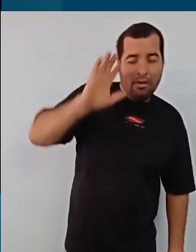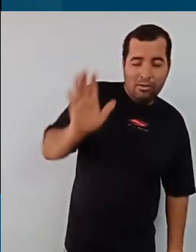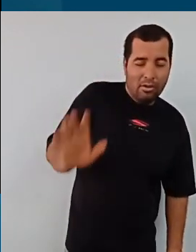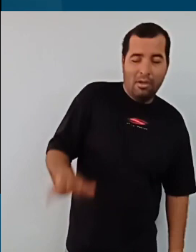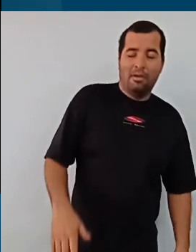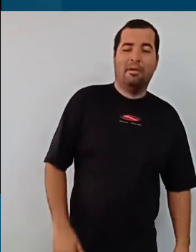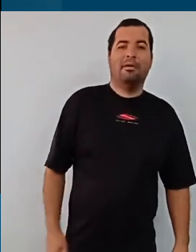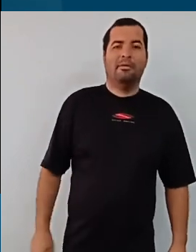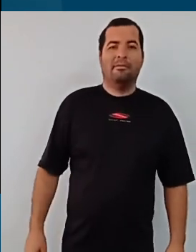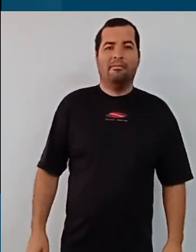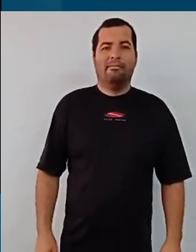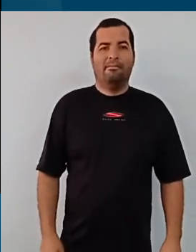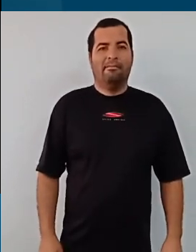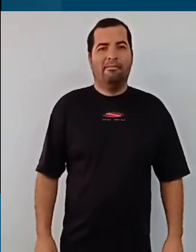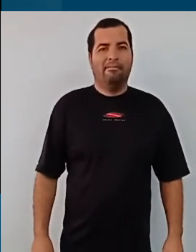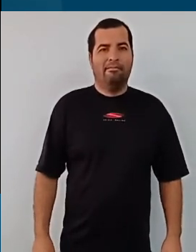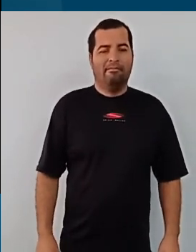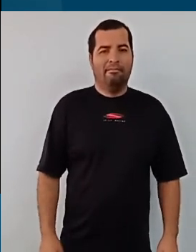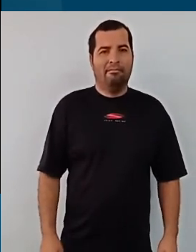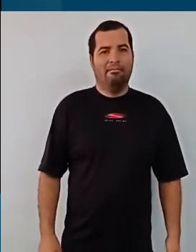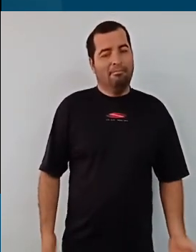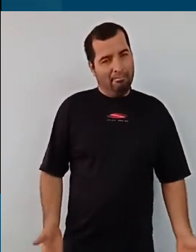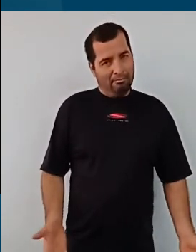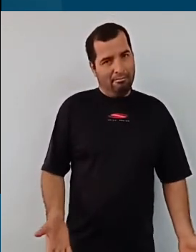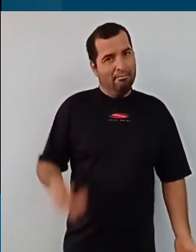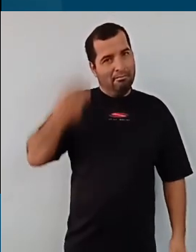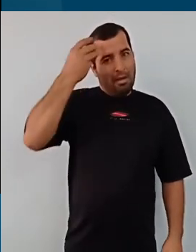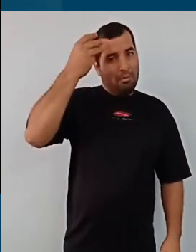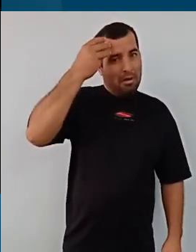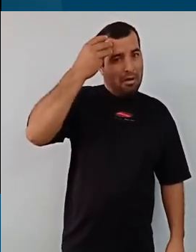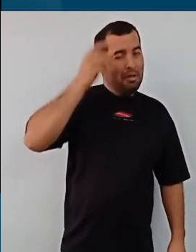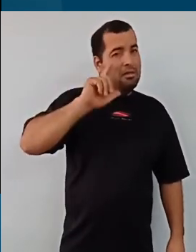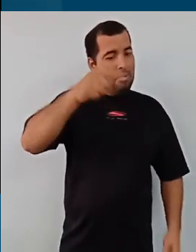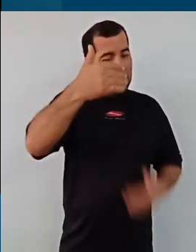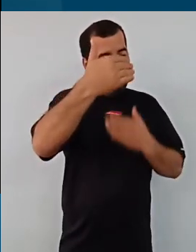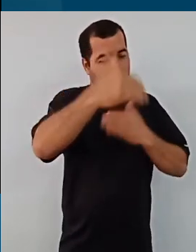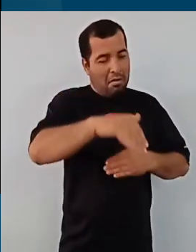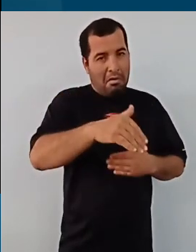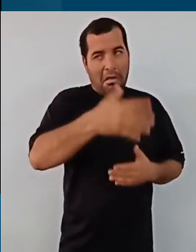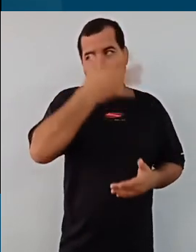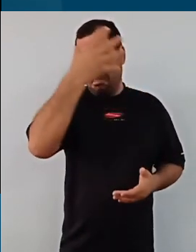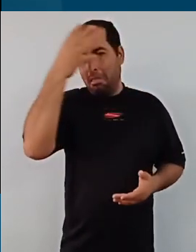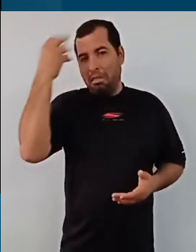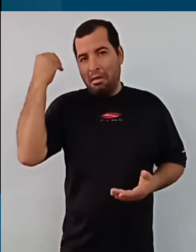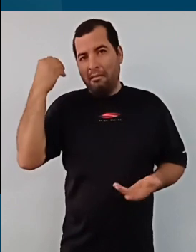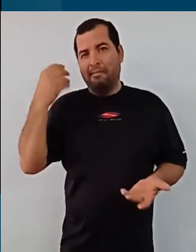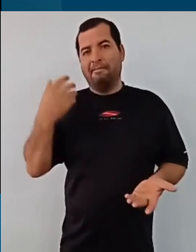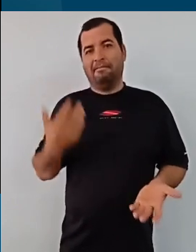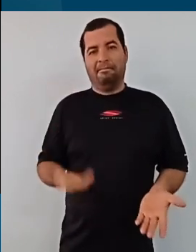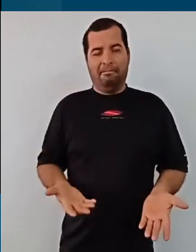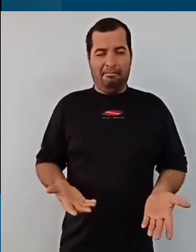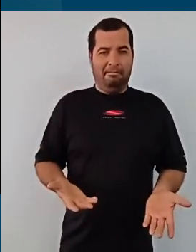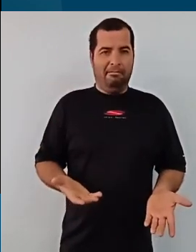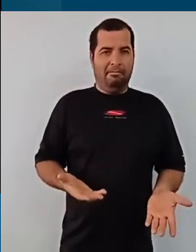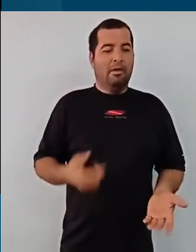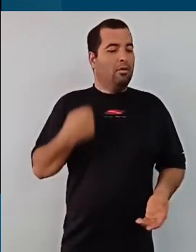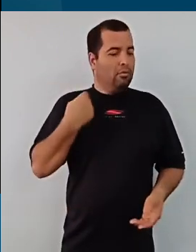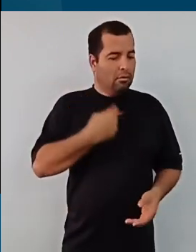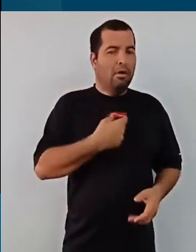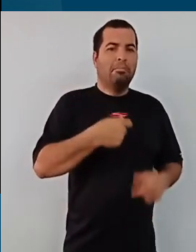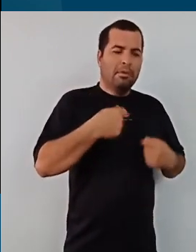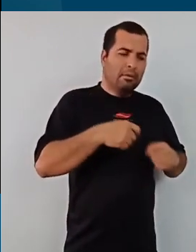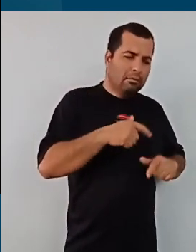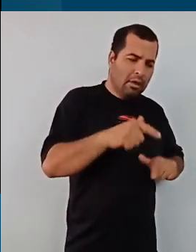meninos. Que pós-prova pode desaparecer totalmente. Agora, se eu trabalho por habilidades